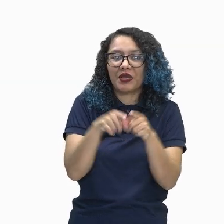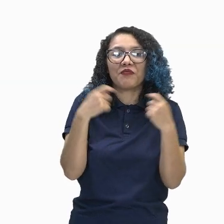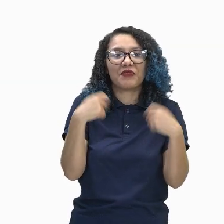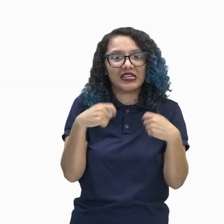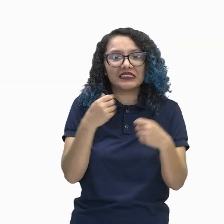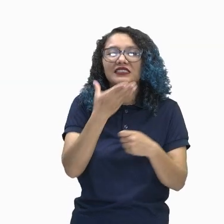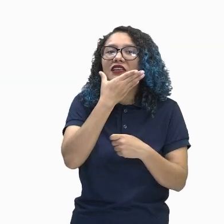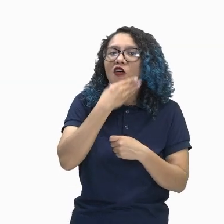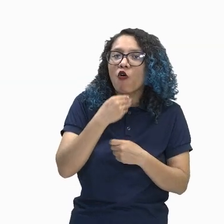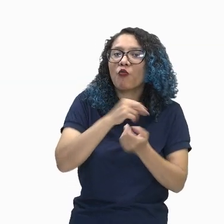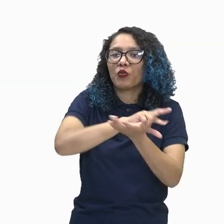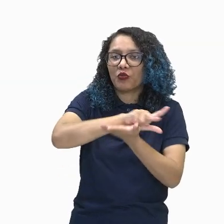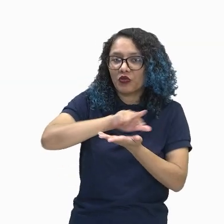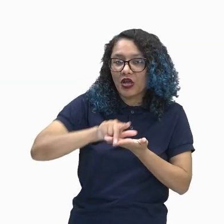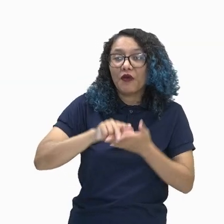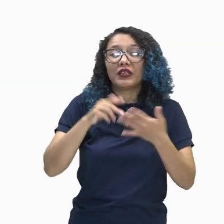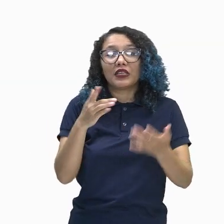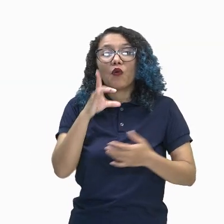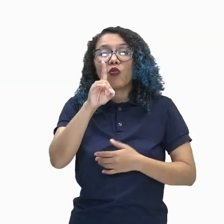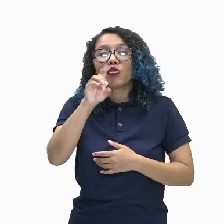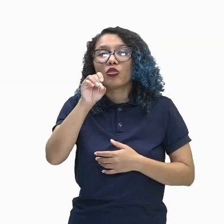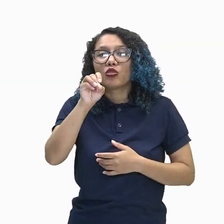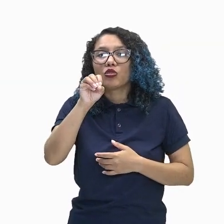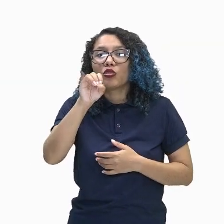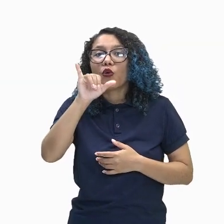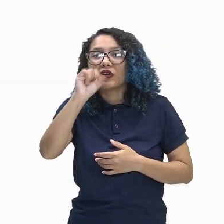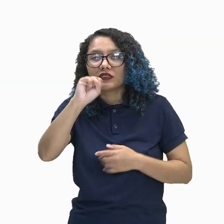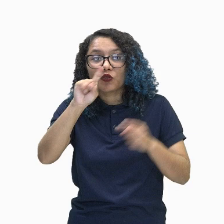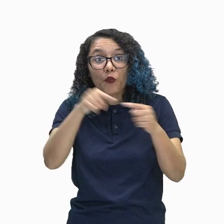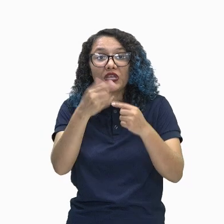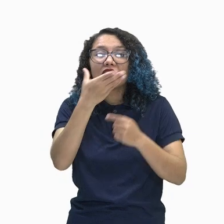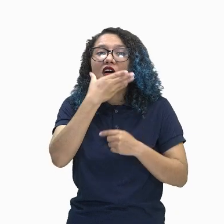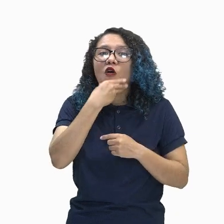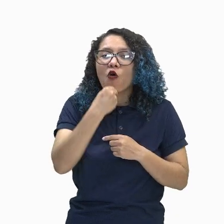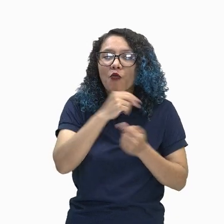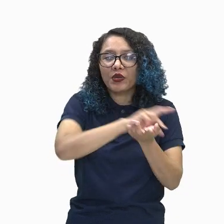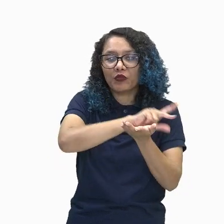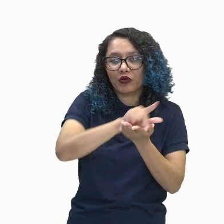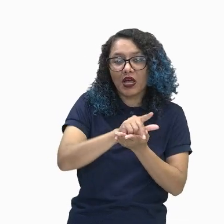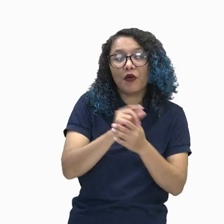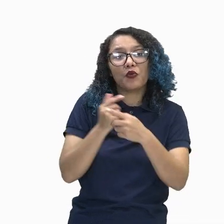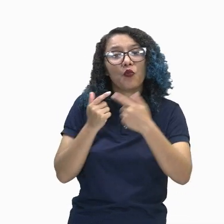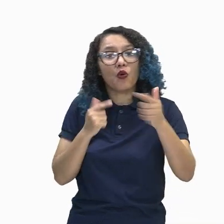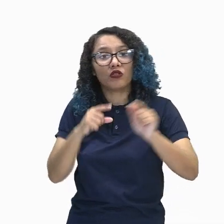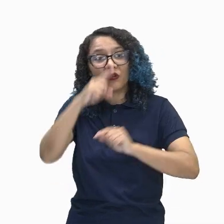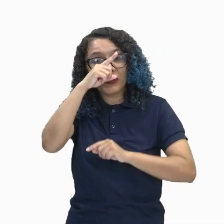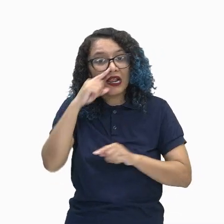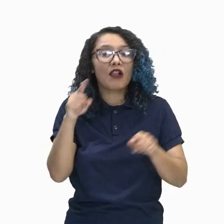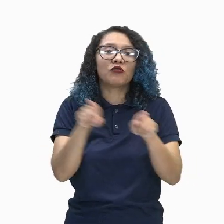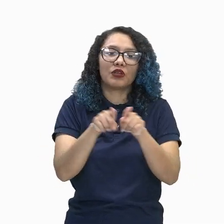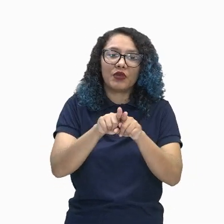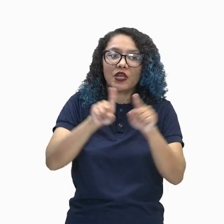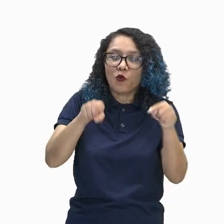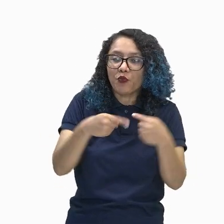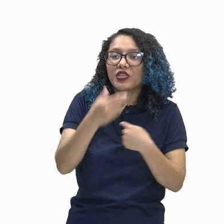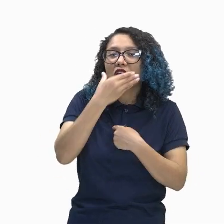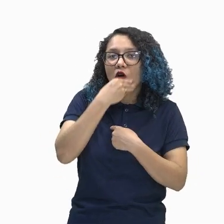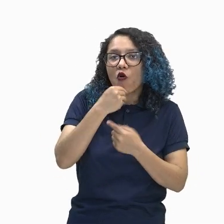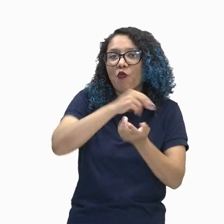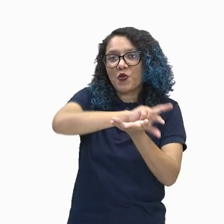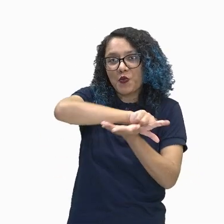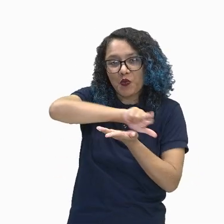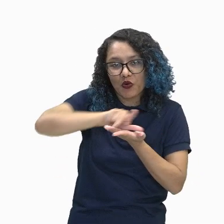plural. Então, observe que 2 está no masculino plural e amarelos também está no masculino plural. Comprei 2